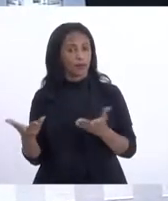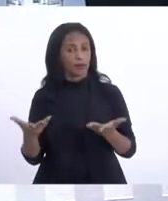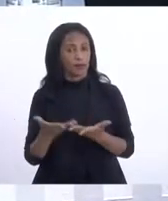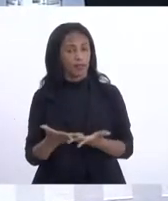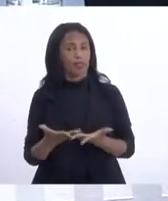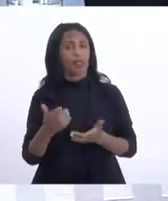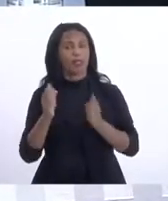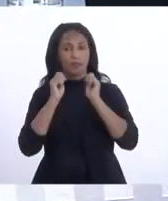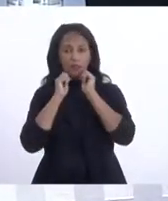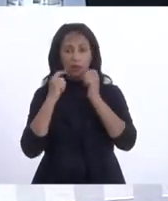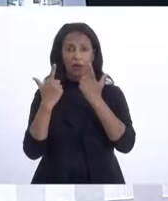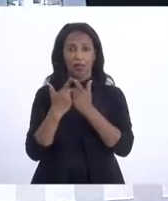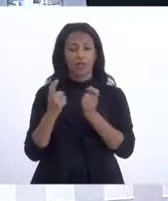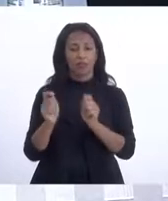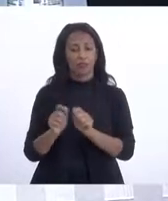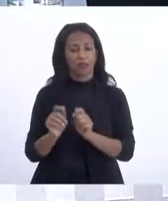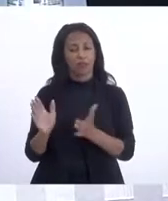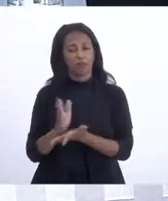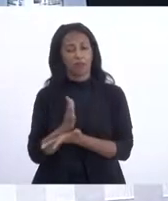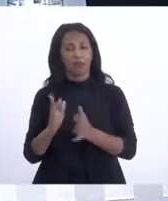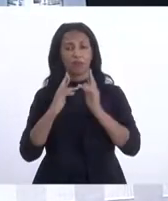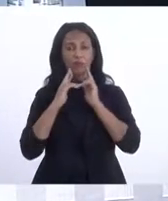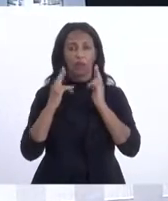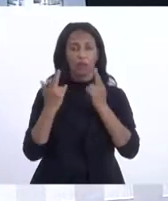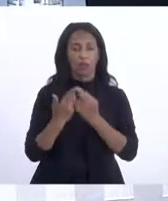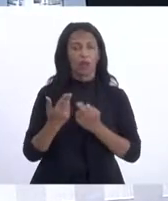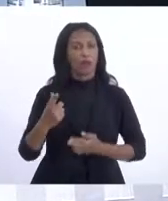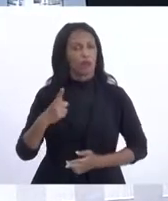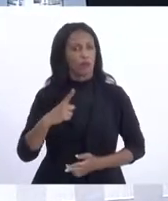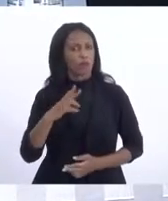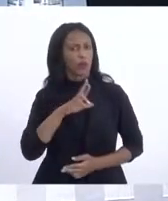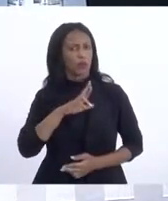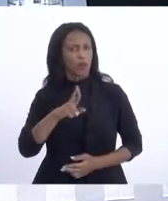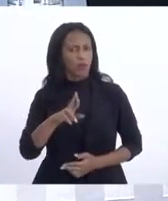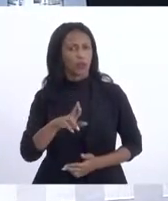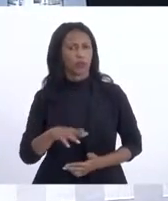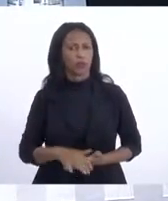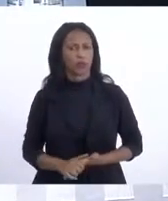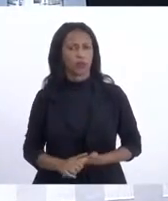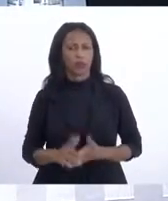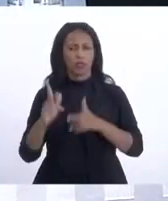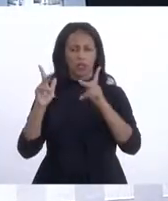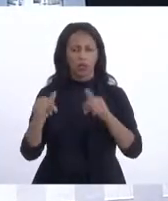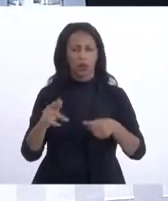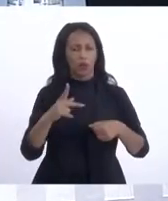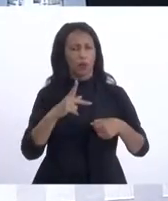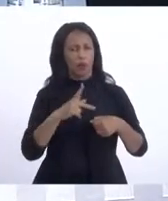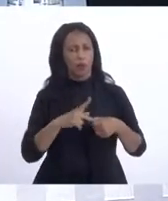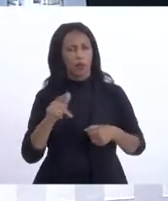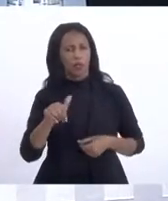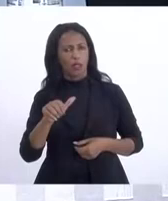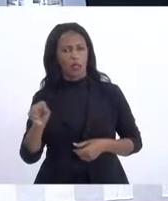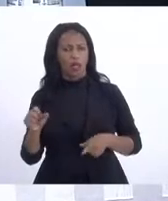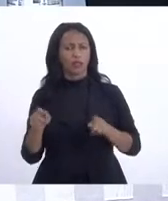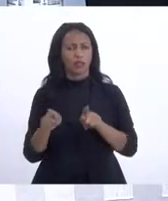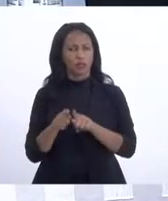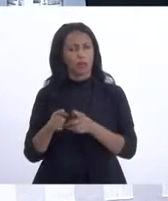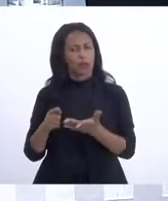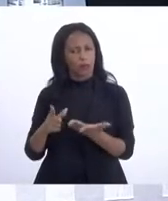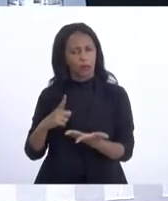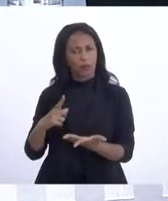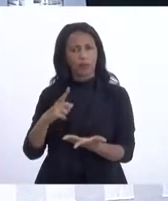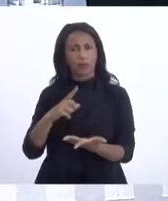Assembleia fez algumas reuniões, nós vamos ter uma nota técnica, assim como tivemos do óleo e gás do Complexo Industrial da Saúde. Como disse o Mauro